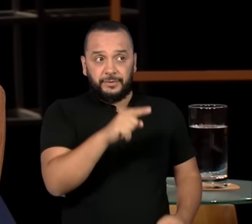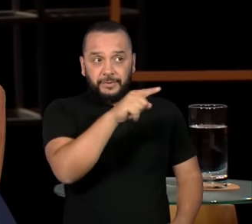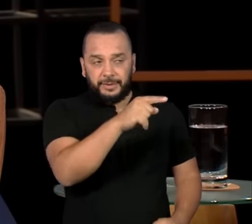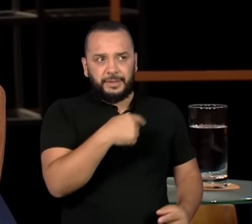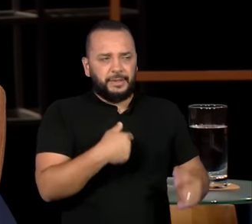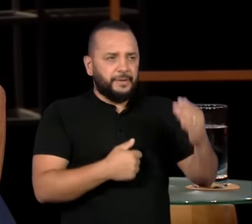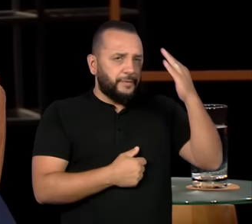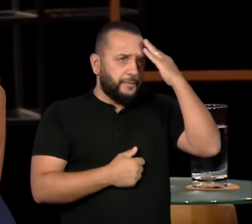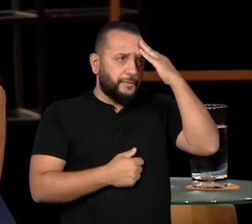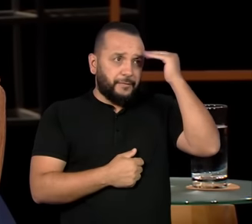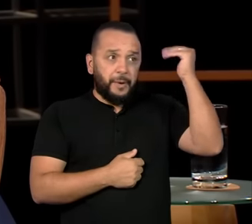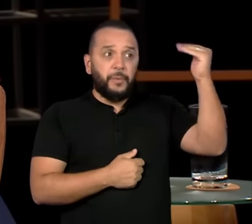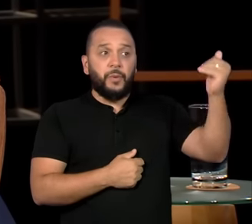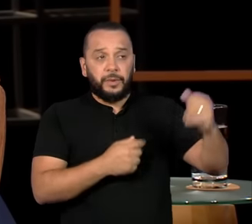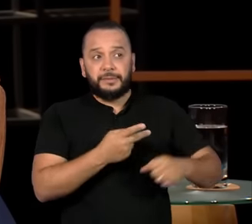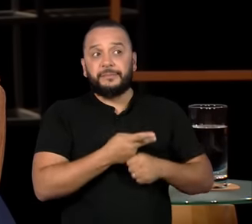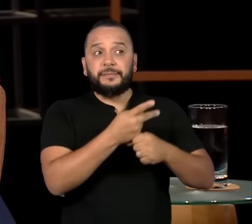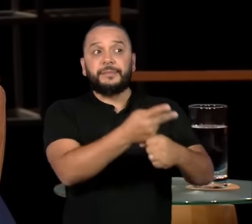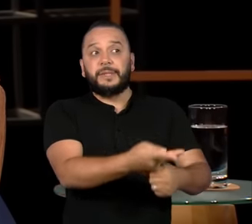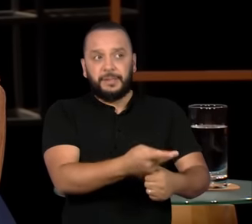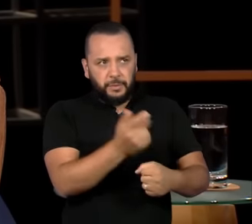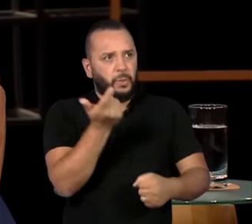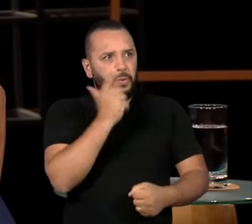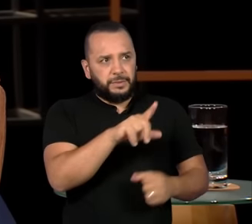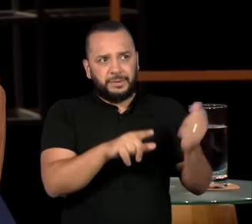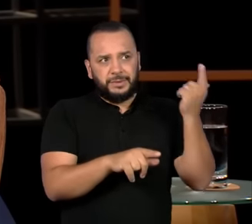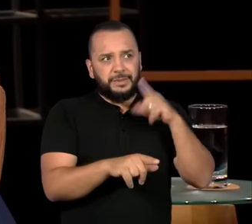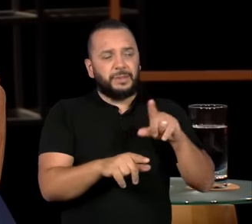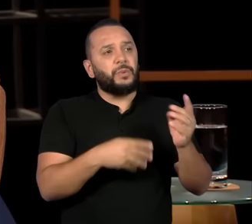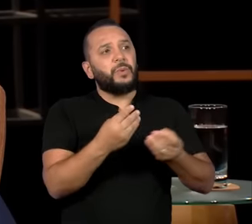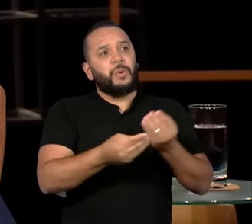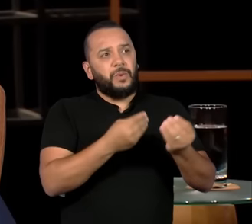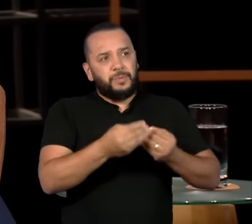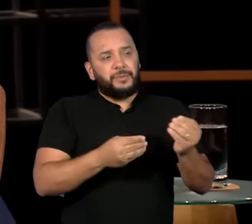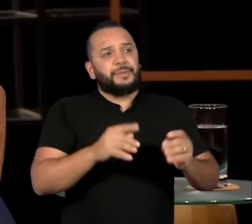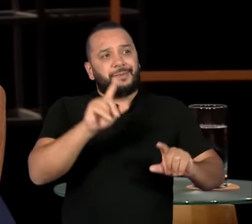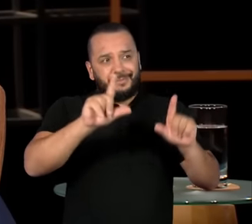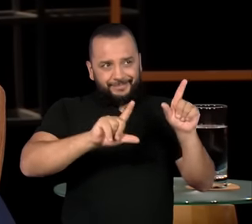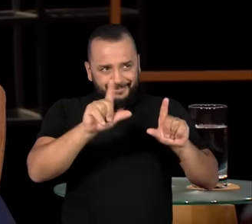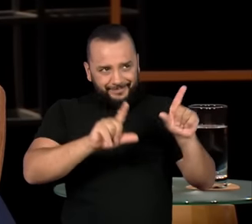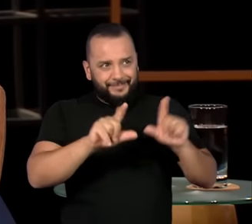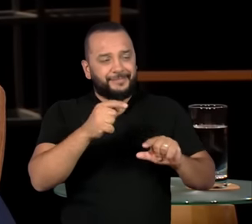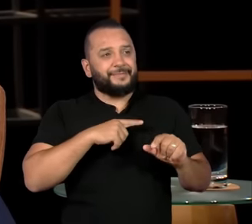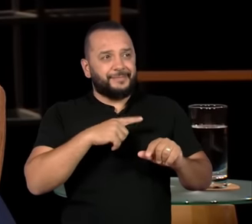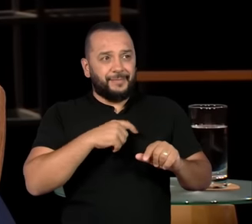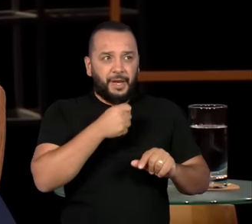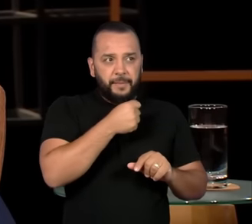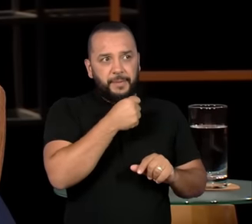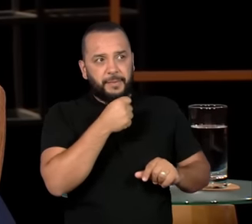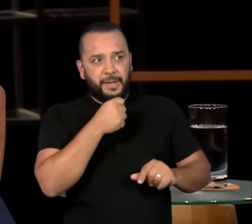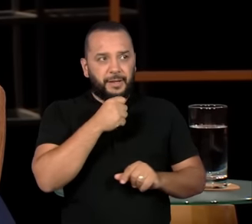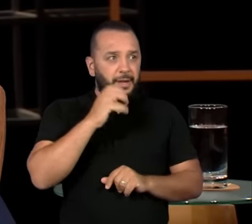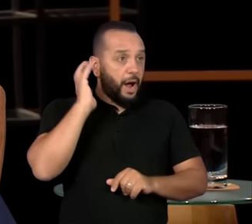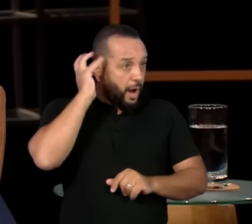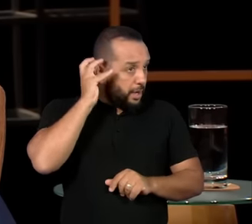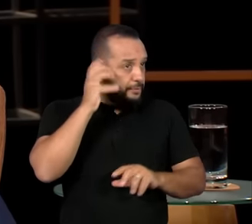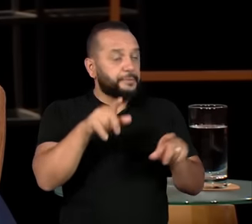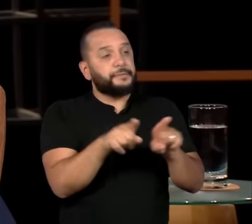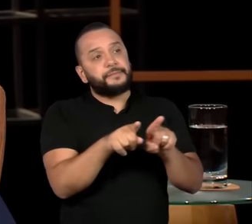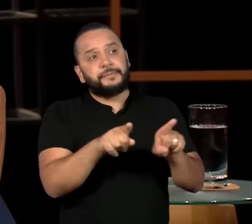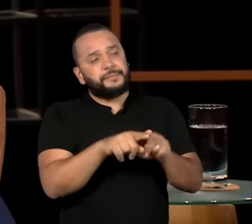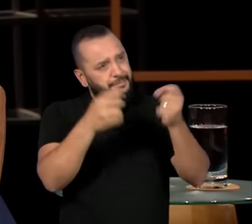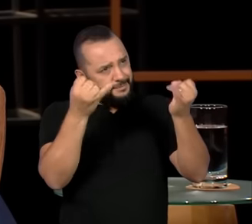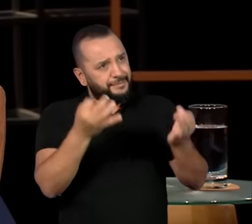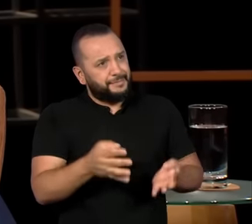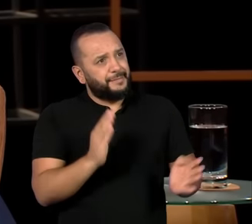e ganhou muitos prêmios também em programas de calouros na televisão e no rádio também, né? Conta para a gente um pouco sobre